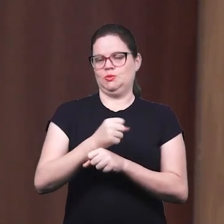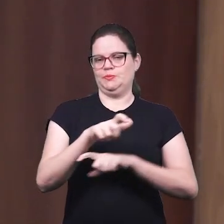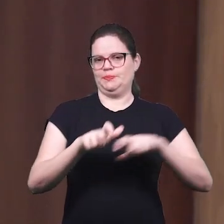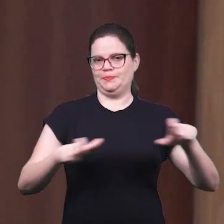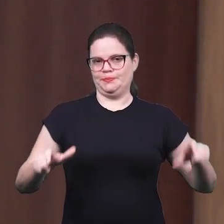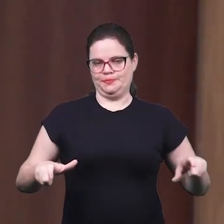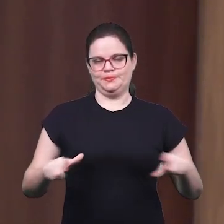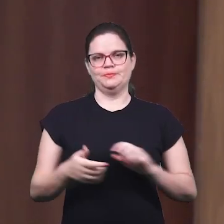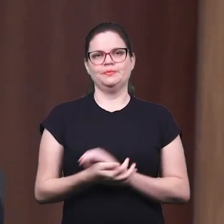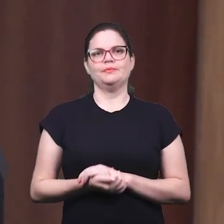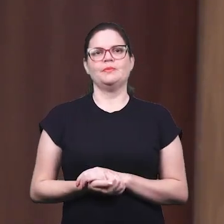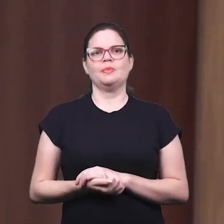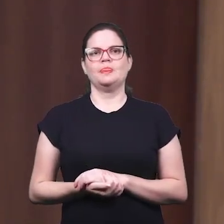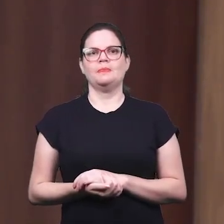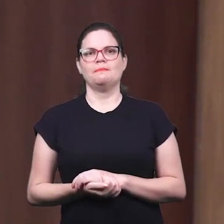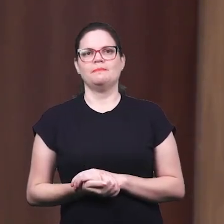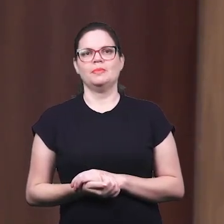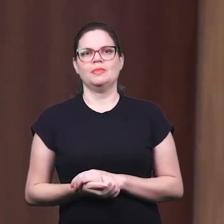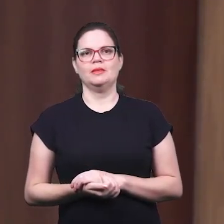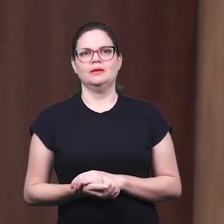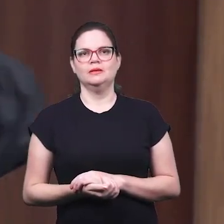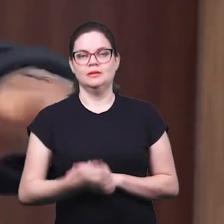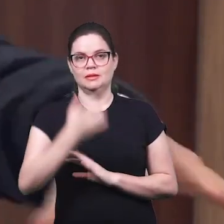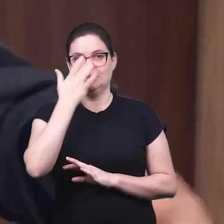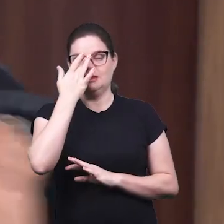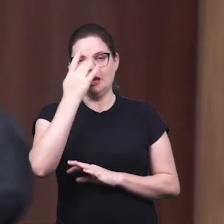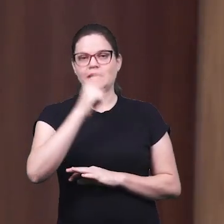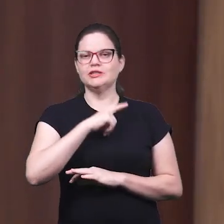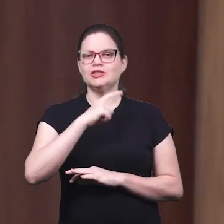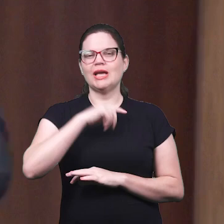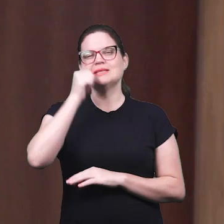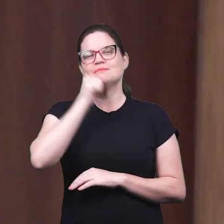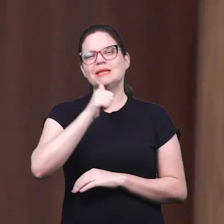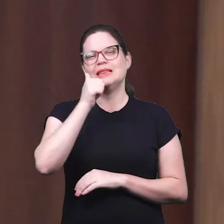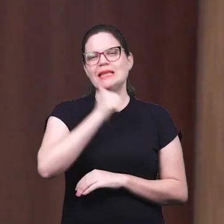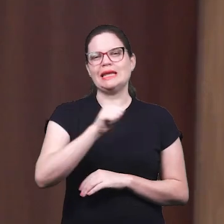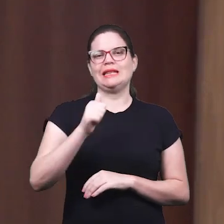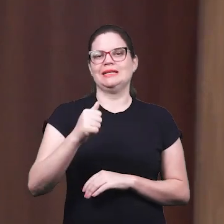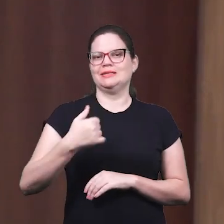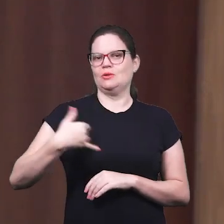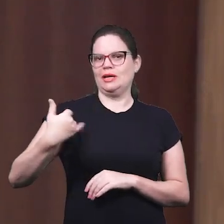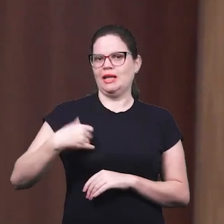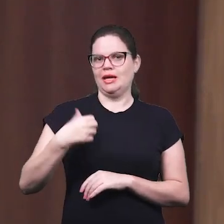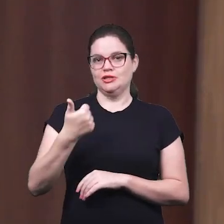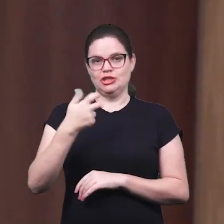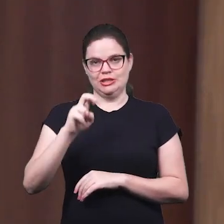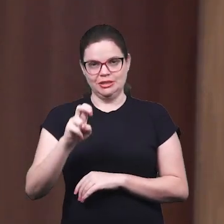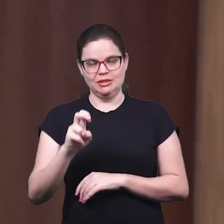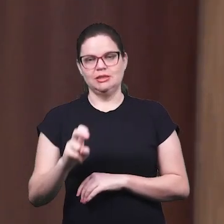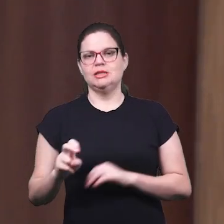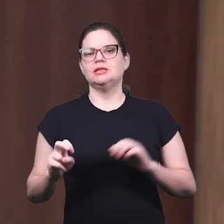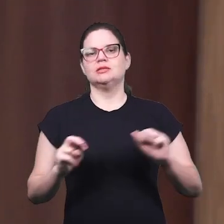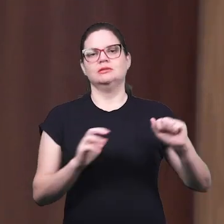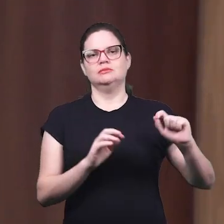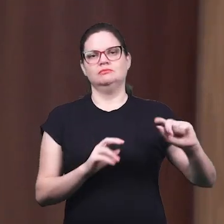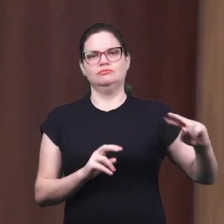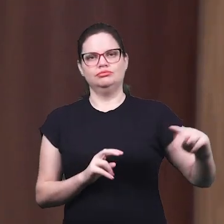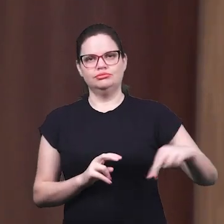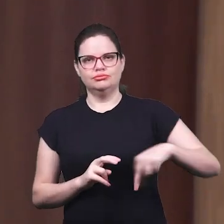a festa de debutantes, para ser concretizada, tinha os ensaios das meninas, desfilar e tudo, até para o dia